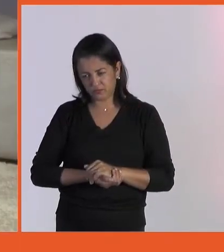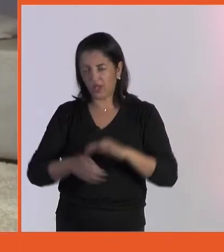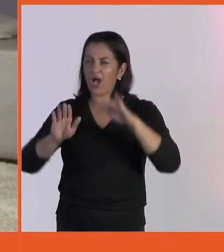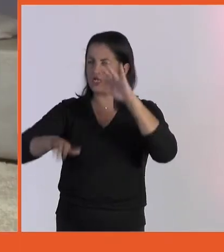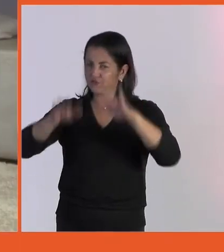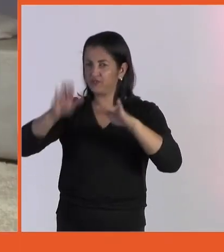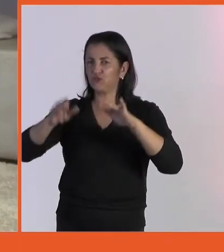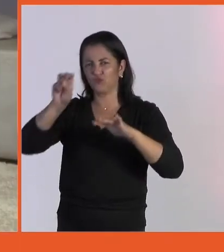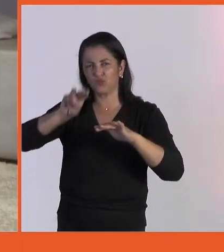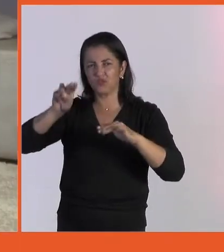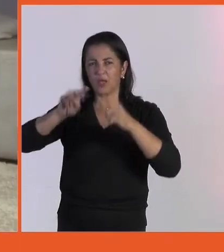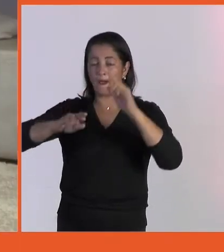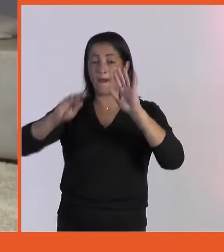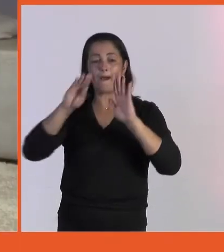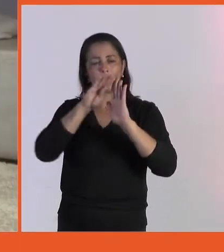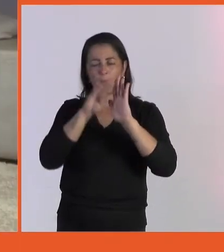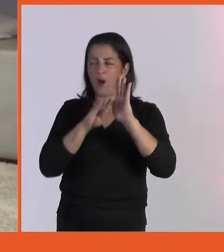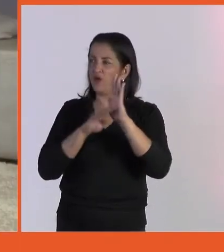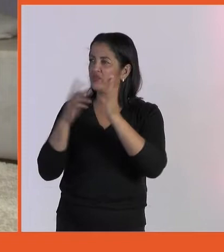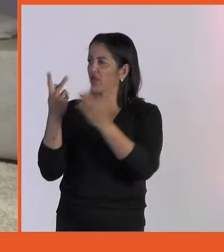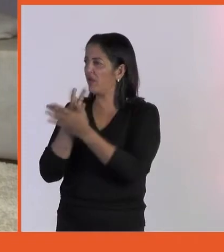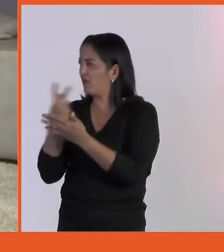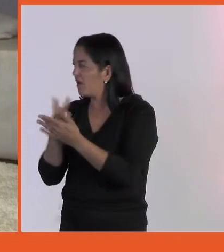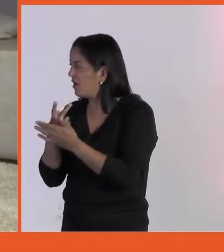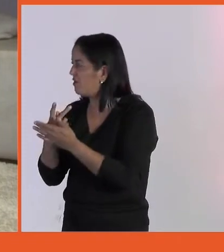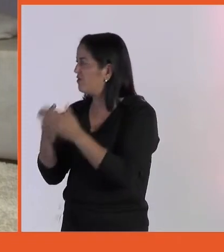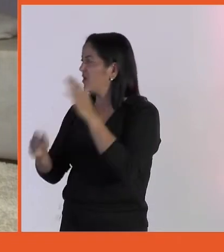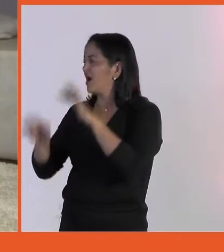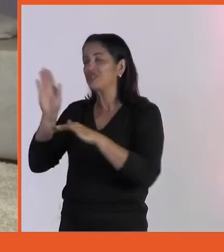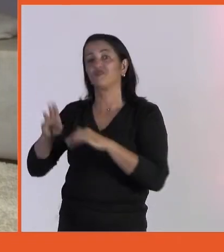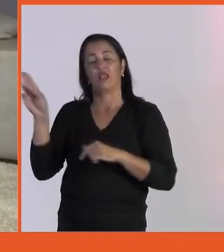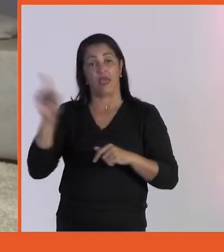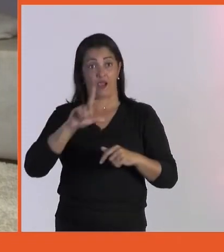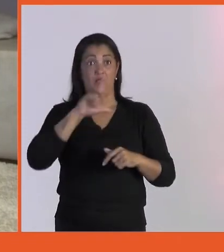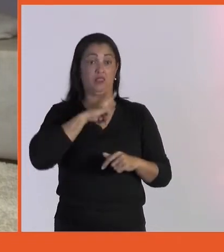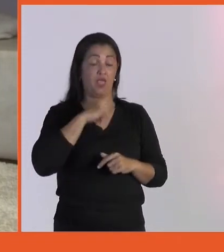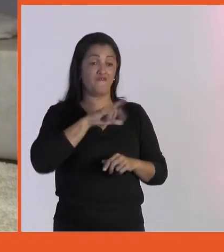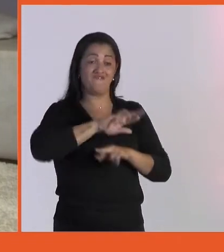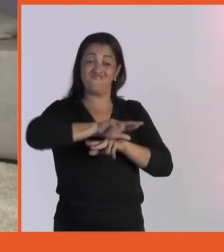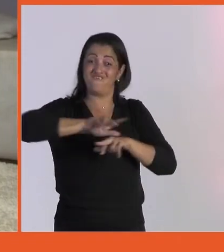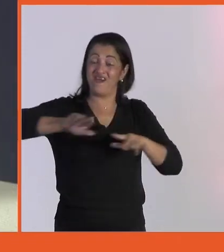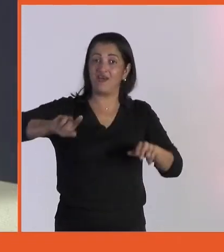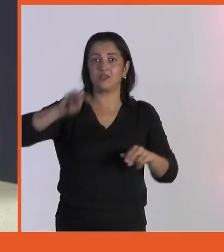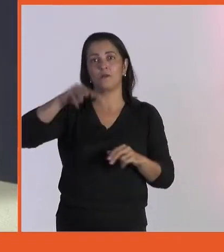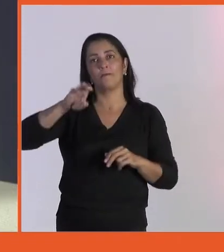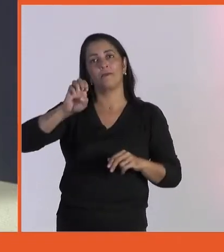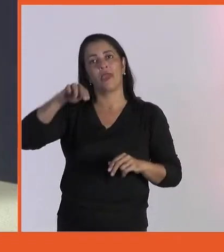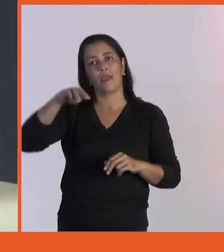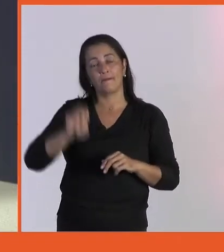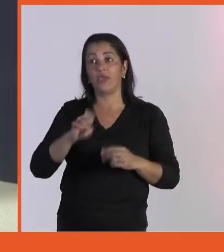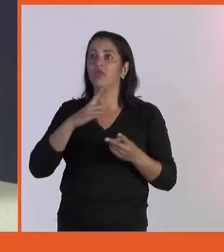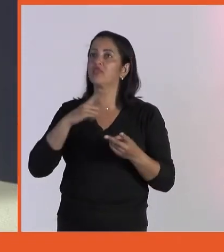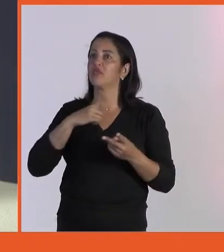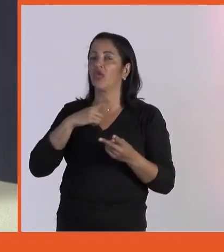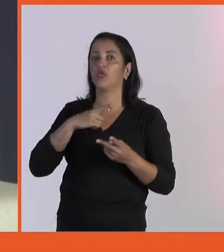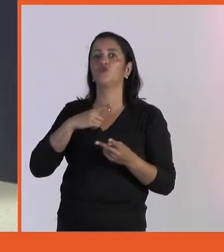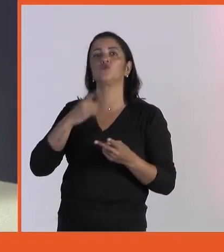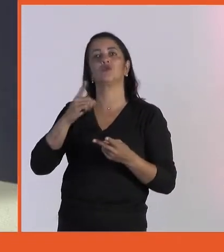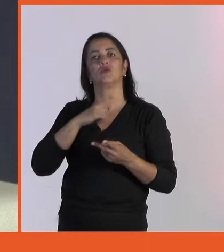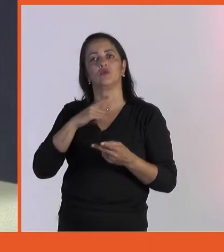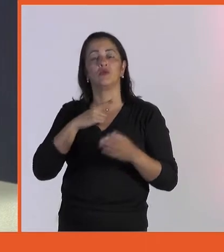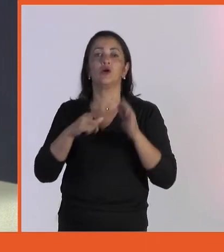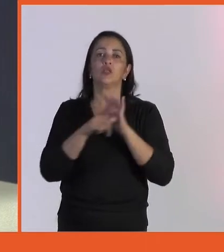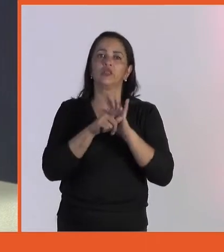errado. Então, e aí, na minha live, tem vários memes, assim, eu memetizo tudo que eu posto, assim. Tem o meme do sub, tem o meme do